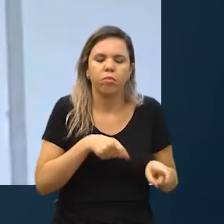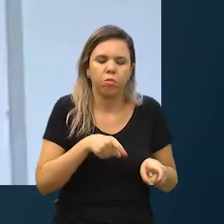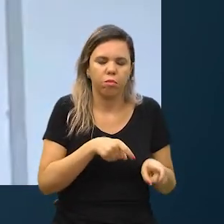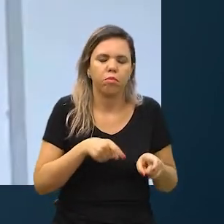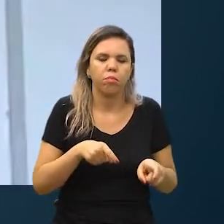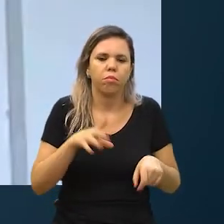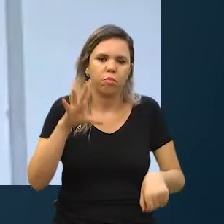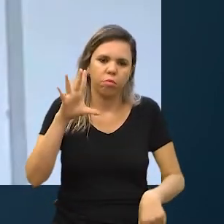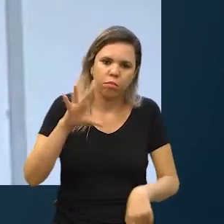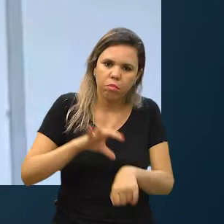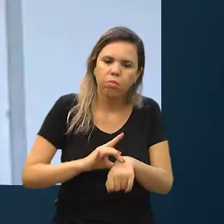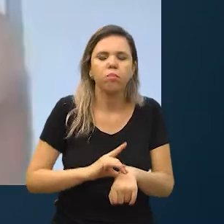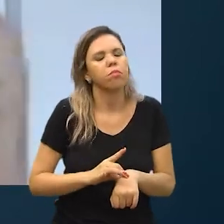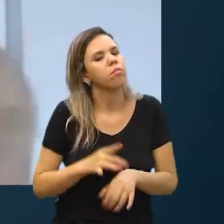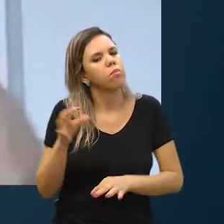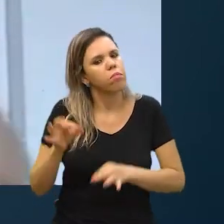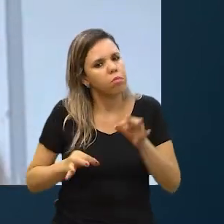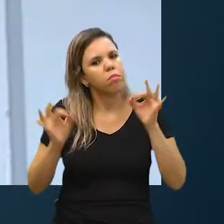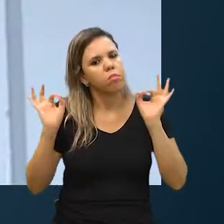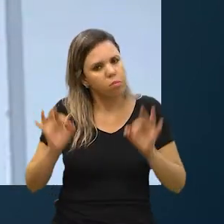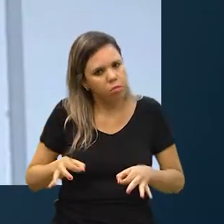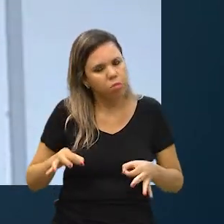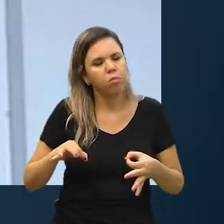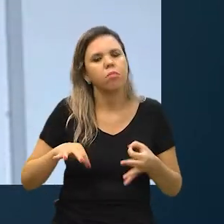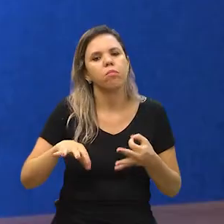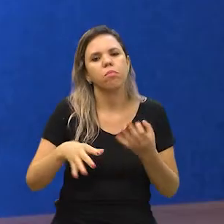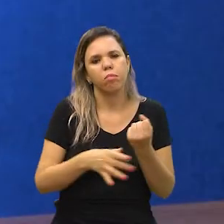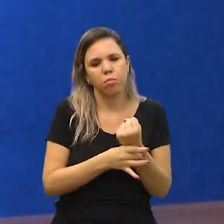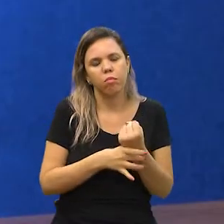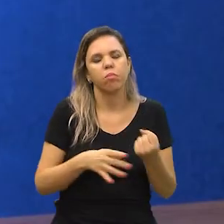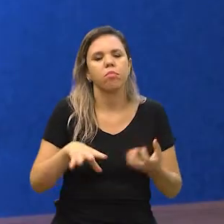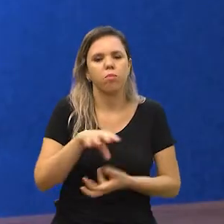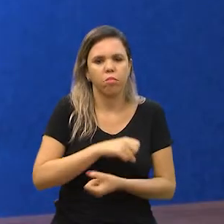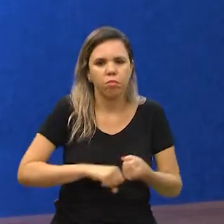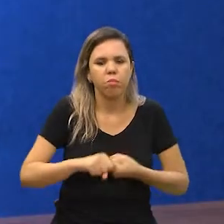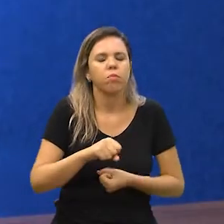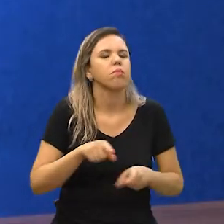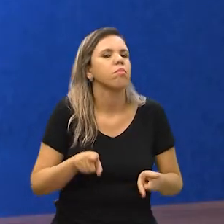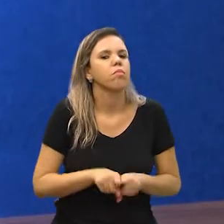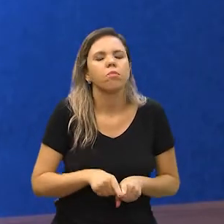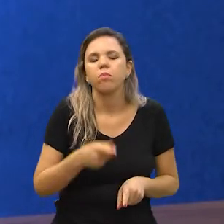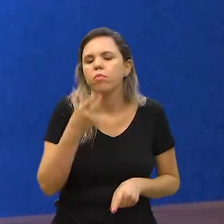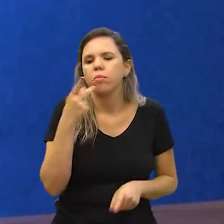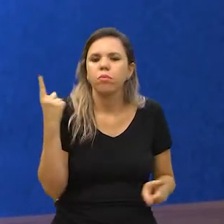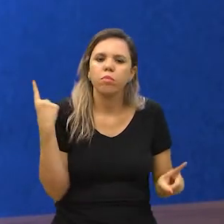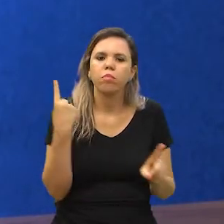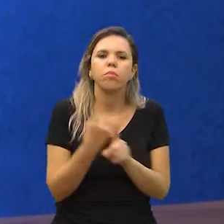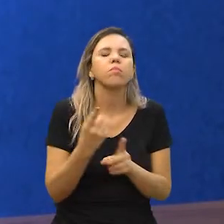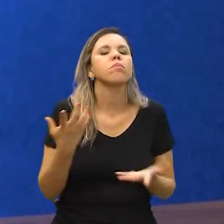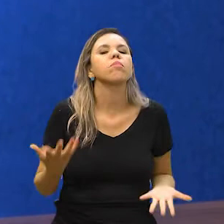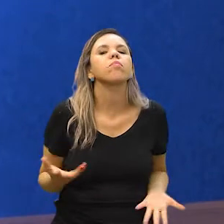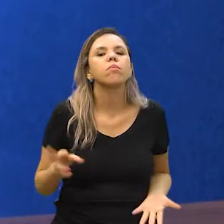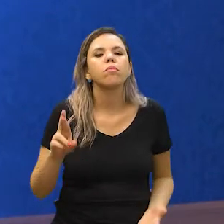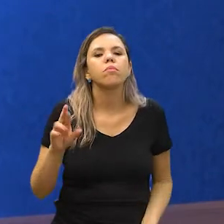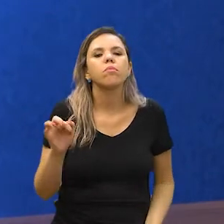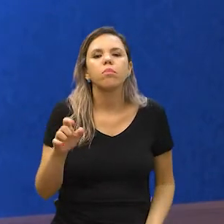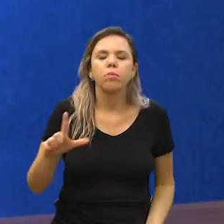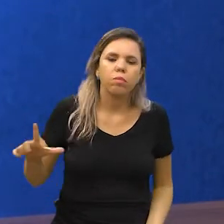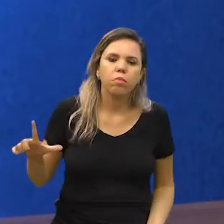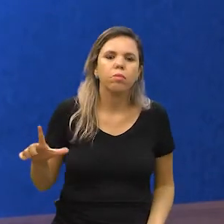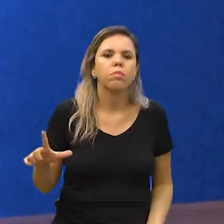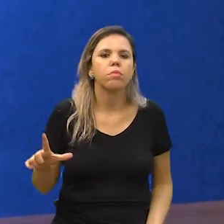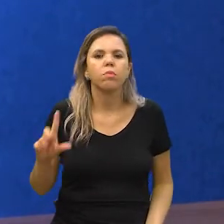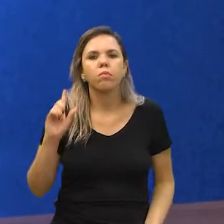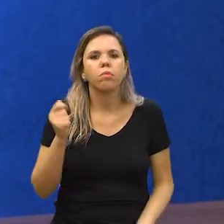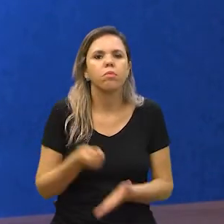ambiente, além de mais seguro, mais juridicamente sustentável. Agora me fala de como foi esse encontro aí com o Rafael e